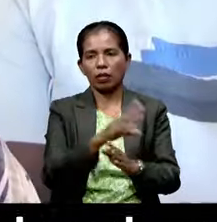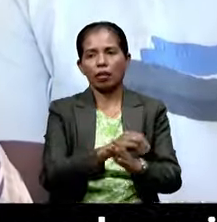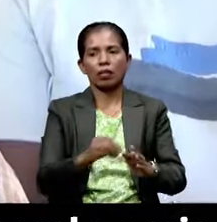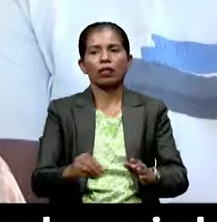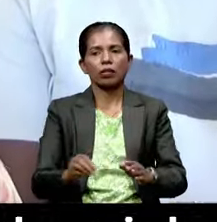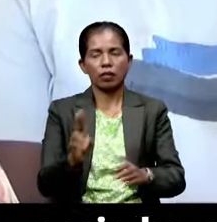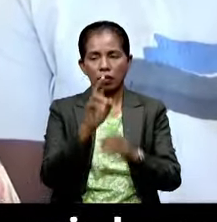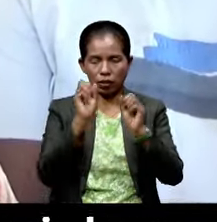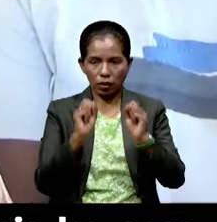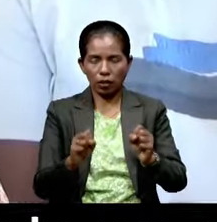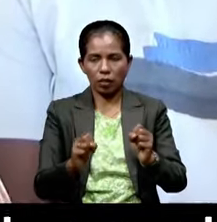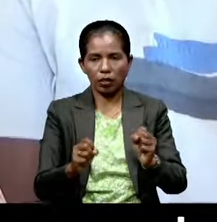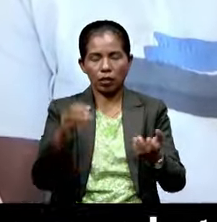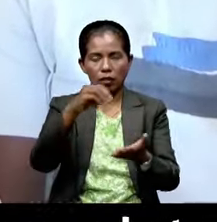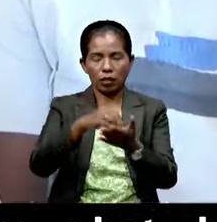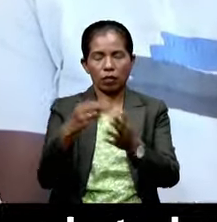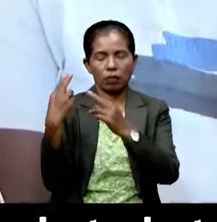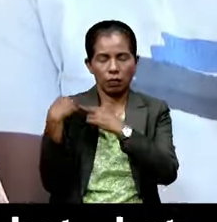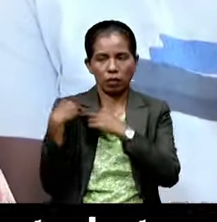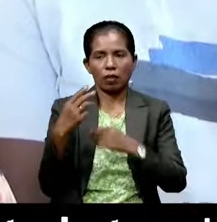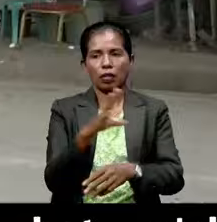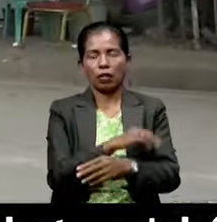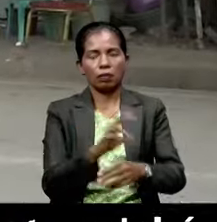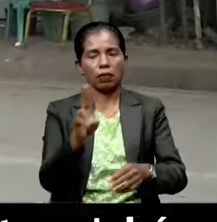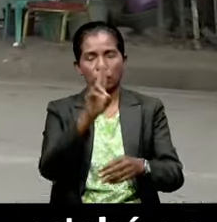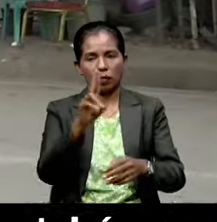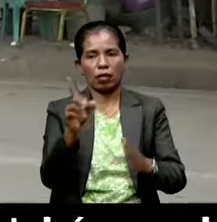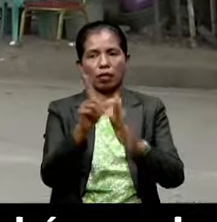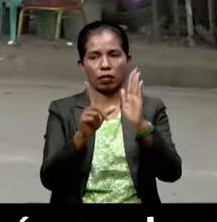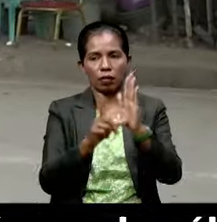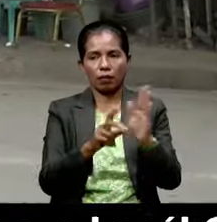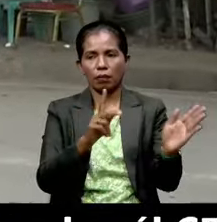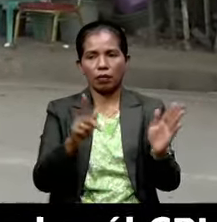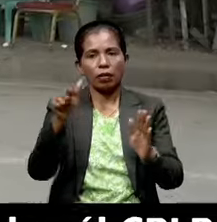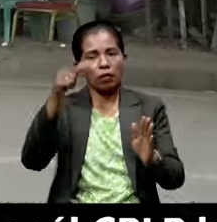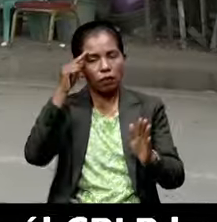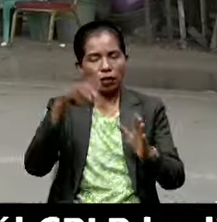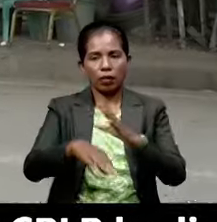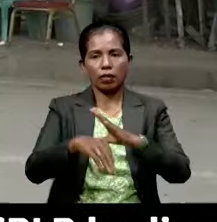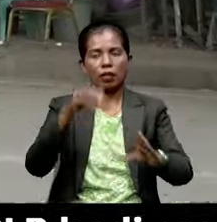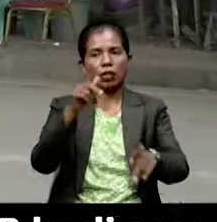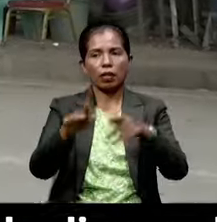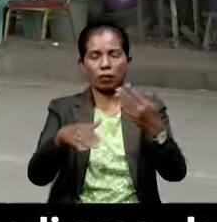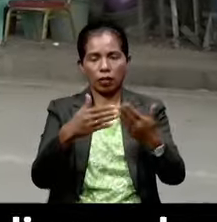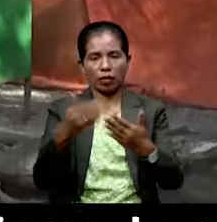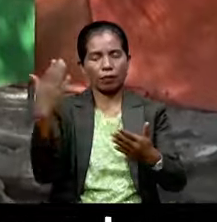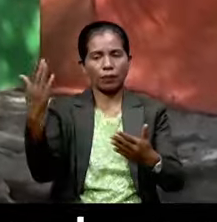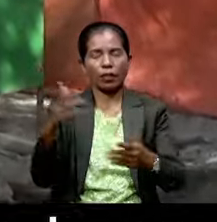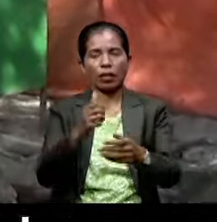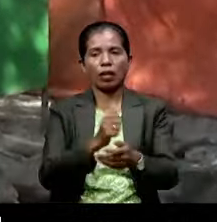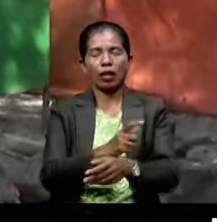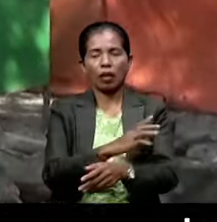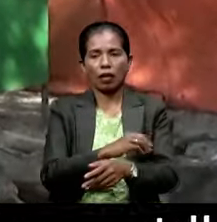se hatur hani kaba satur hani para tu izikuta. Ter plano, governo se aceita em comunidade Aitara Clara, no comunidade